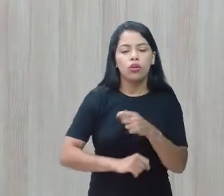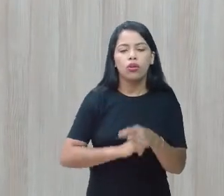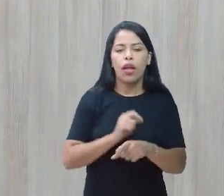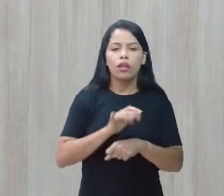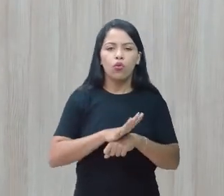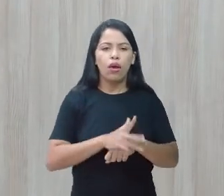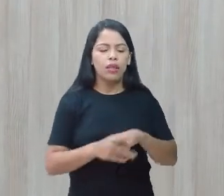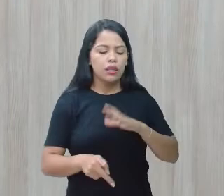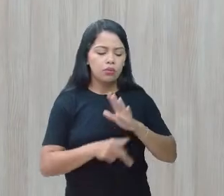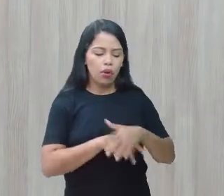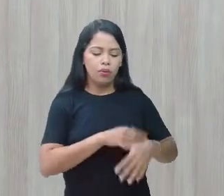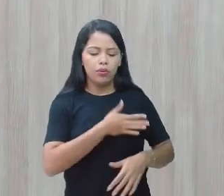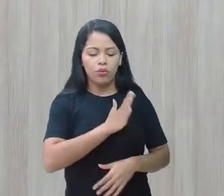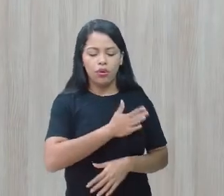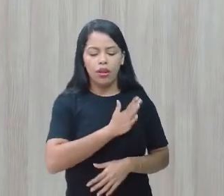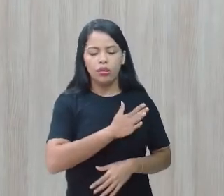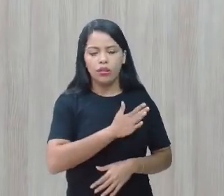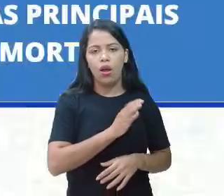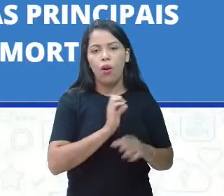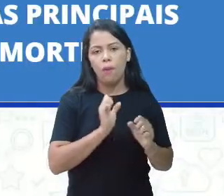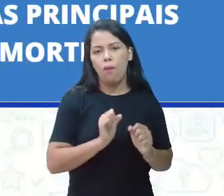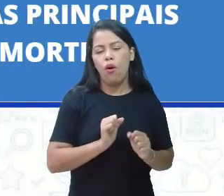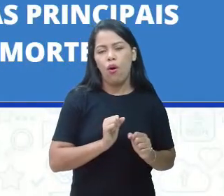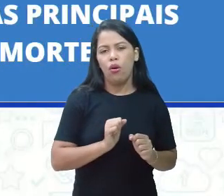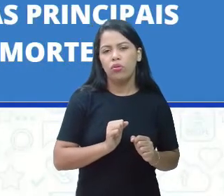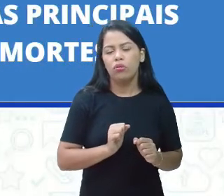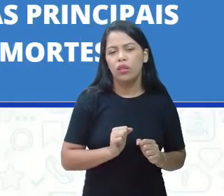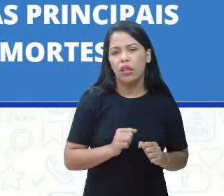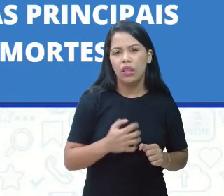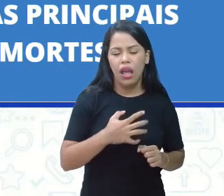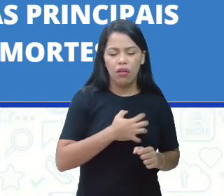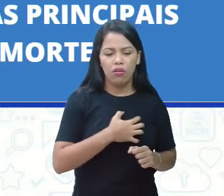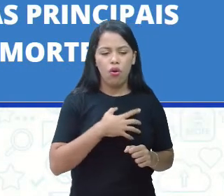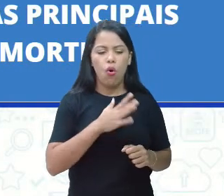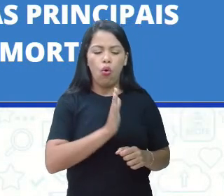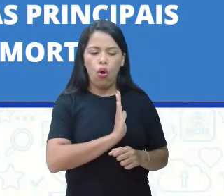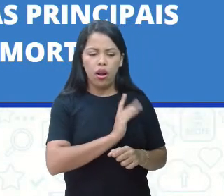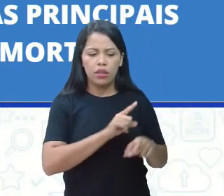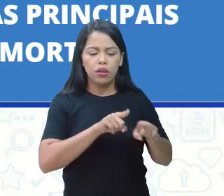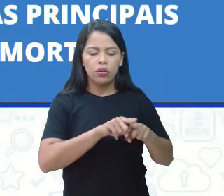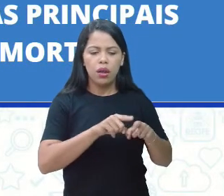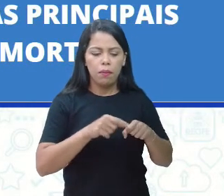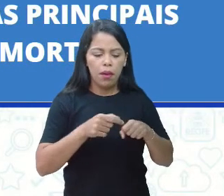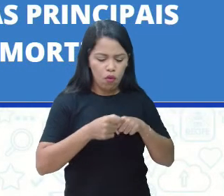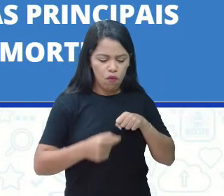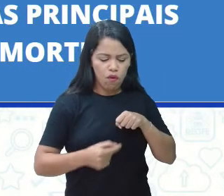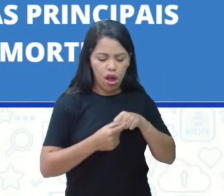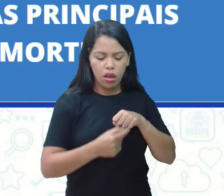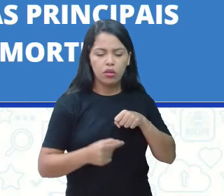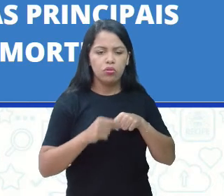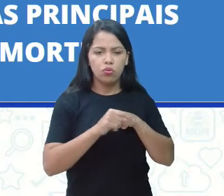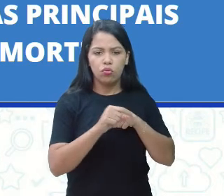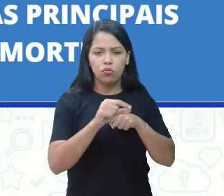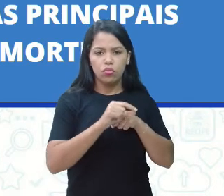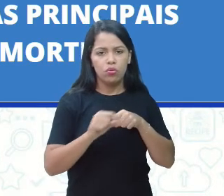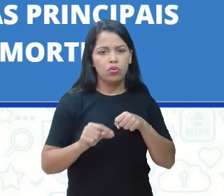doenças cardiovasculares, elas podem afetar o coração e os vasos sanguíneos. Então, a gente já sabe que vai